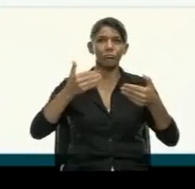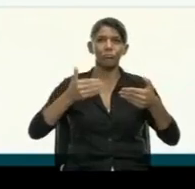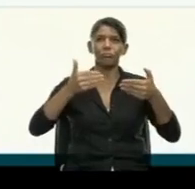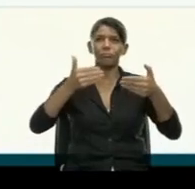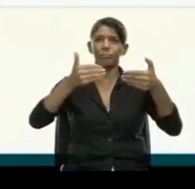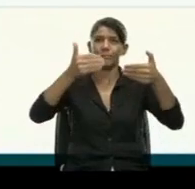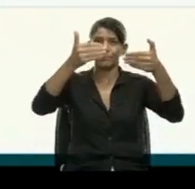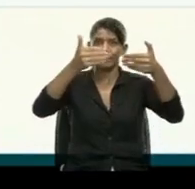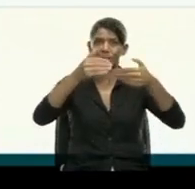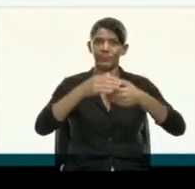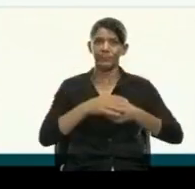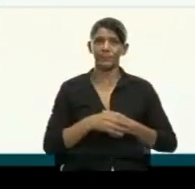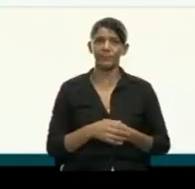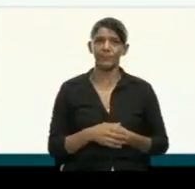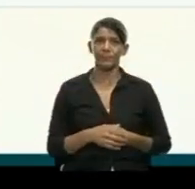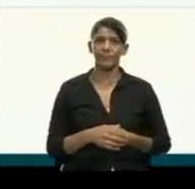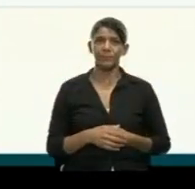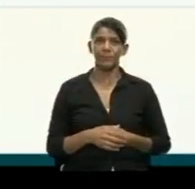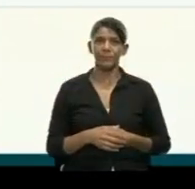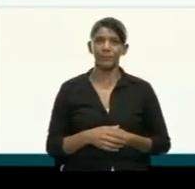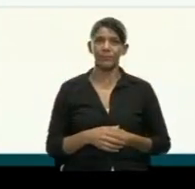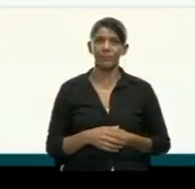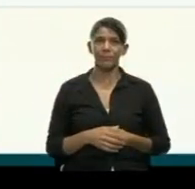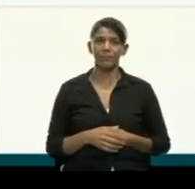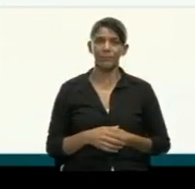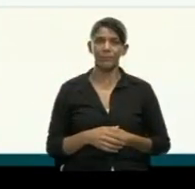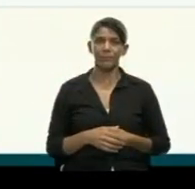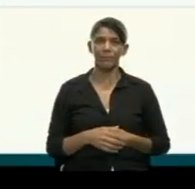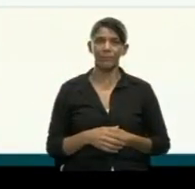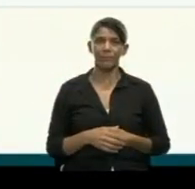ok? O que o pessoal costuma fazer?